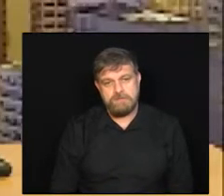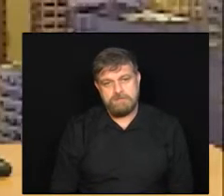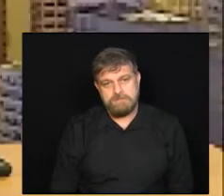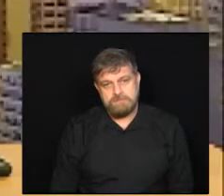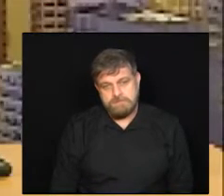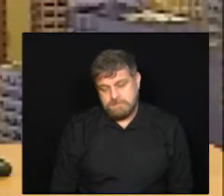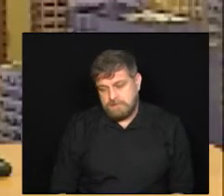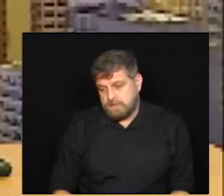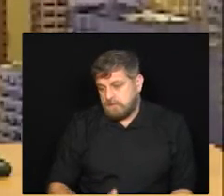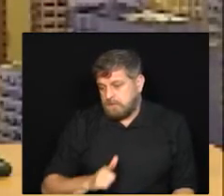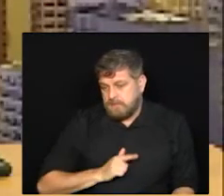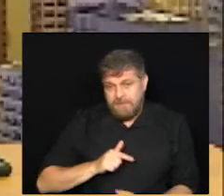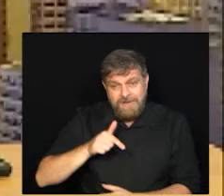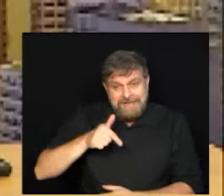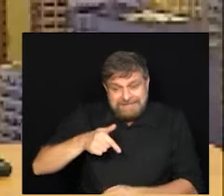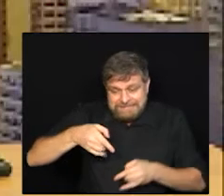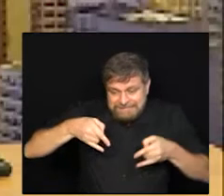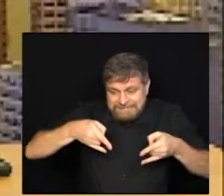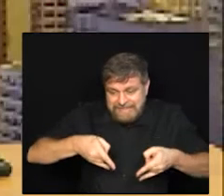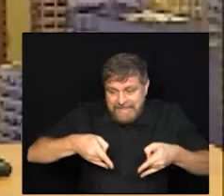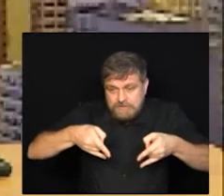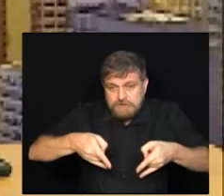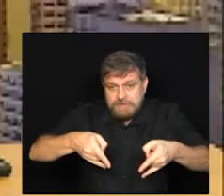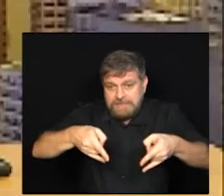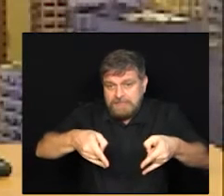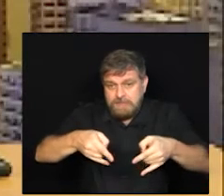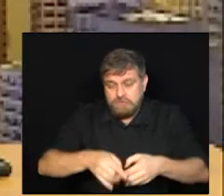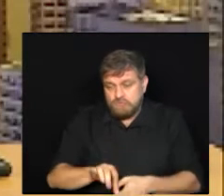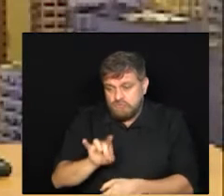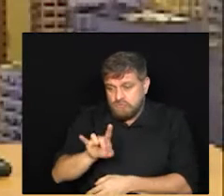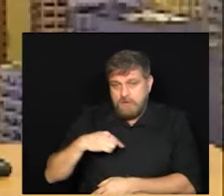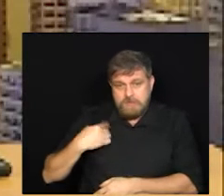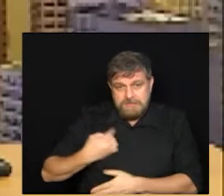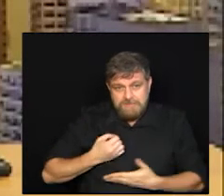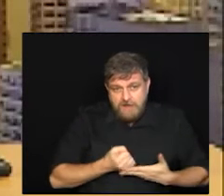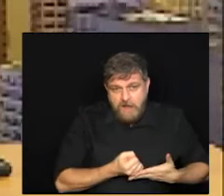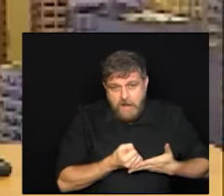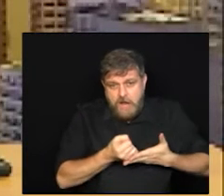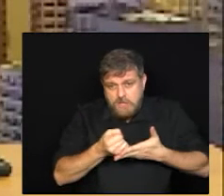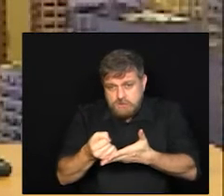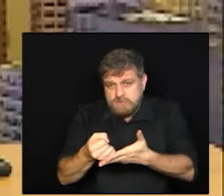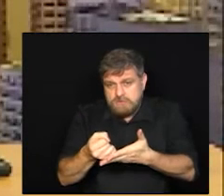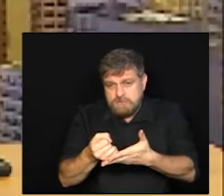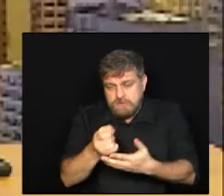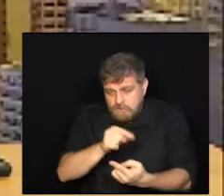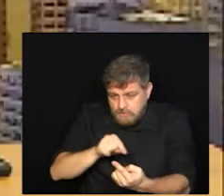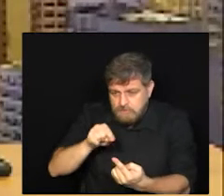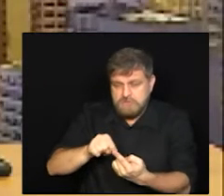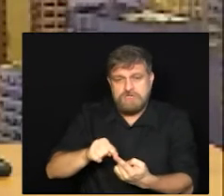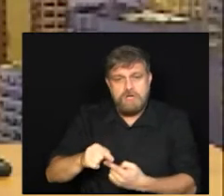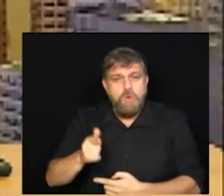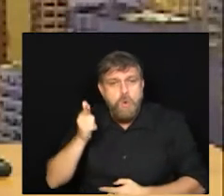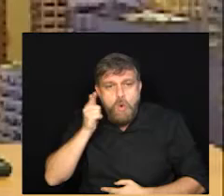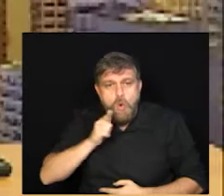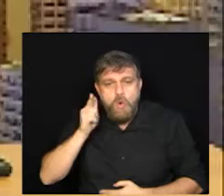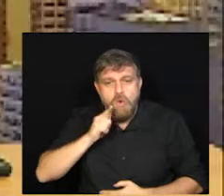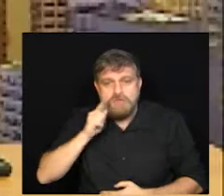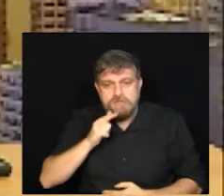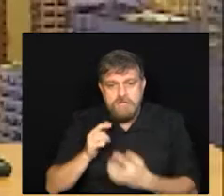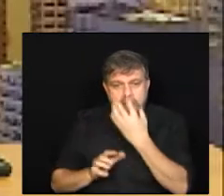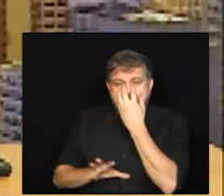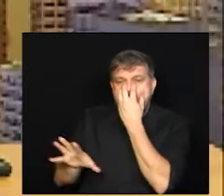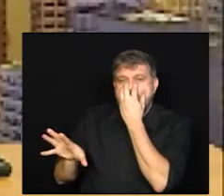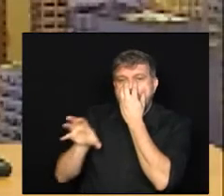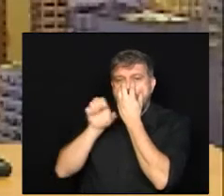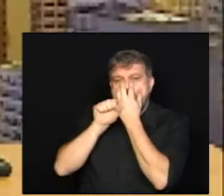Nós estamos com 7 leitos na Irmandade. Nós estamos ajudando no sentido de haver a disponibilidade de respiradores, só